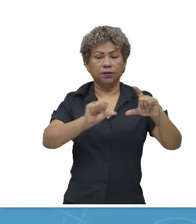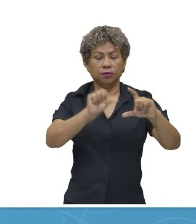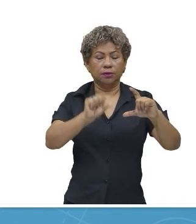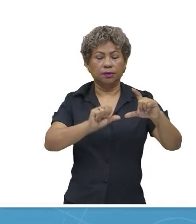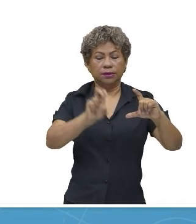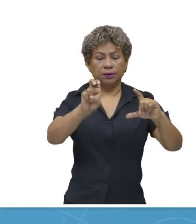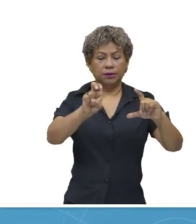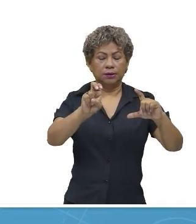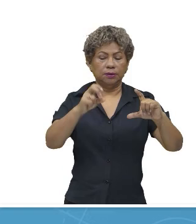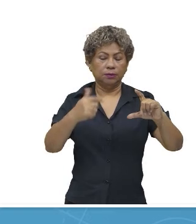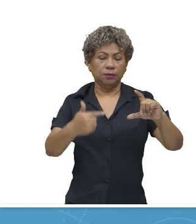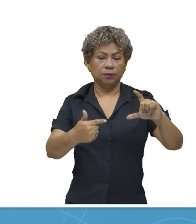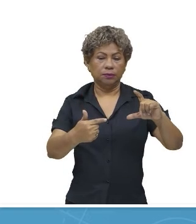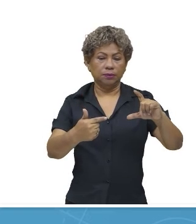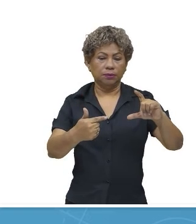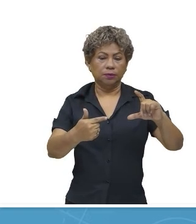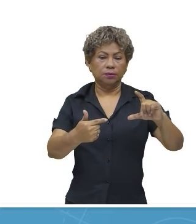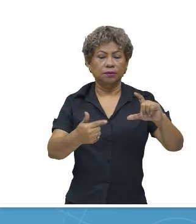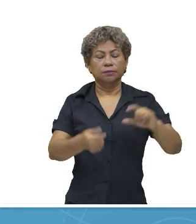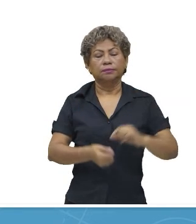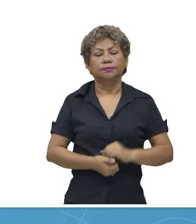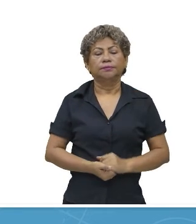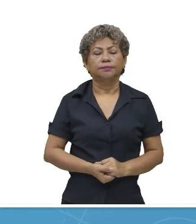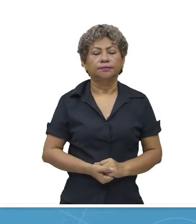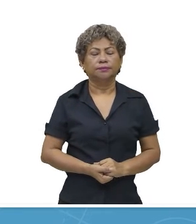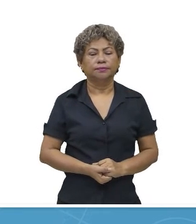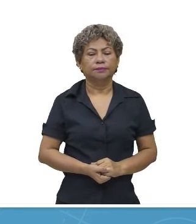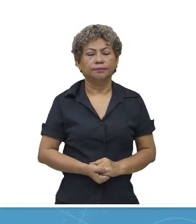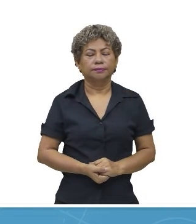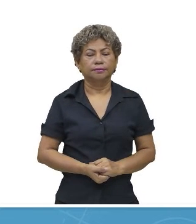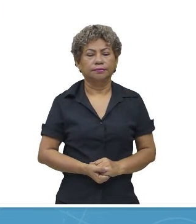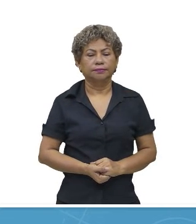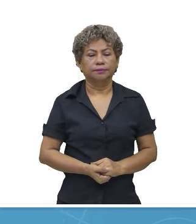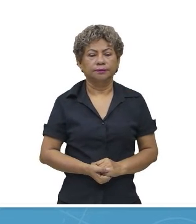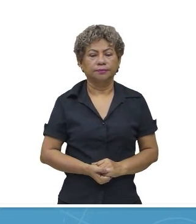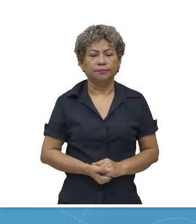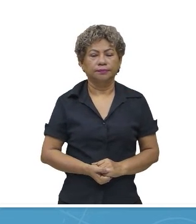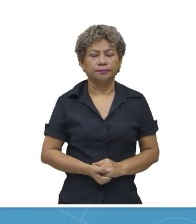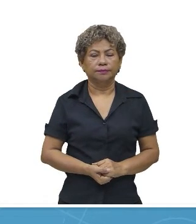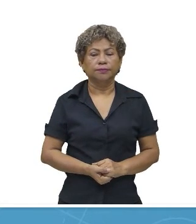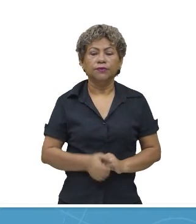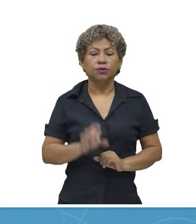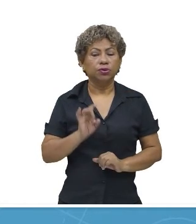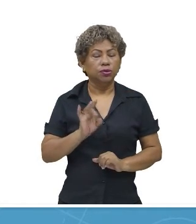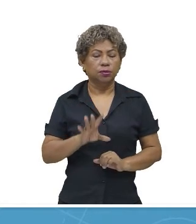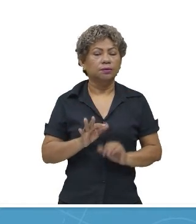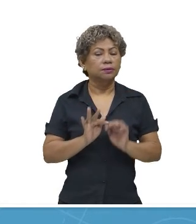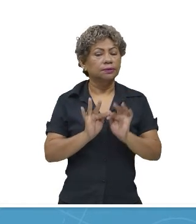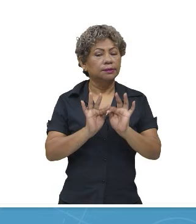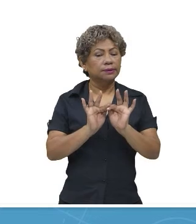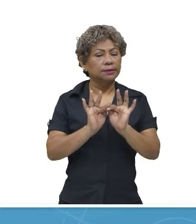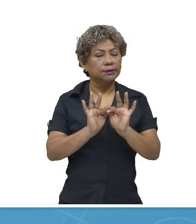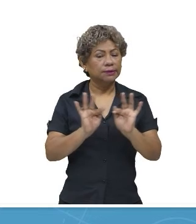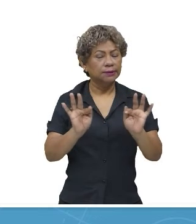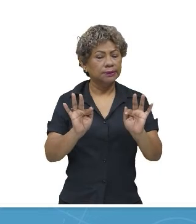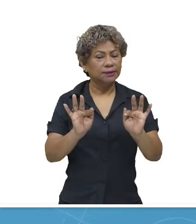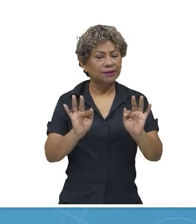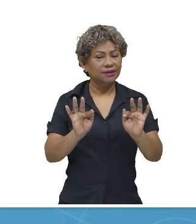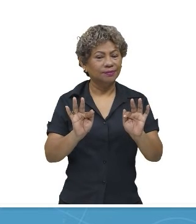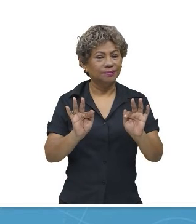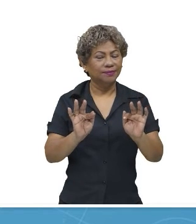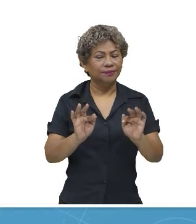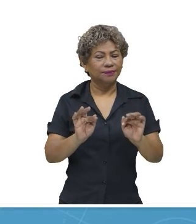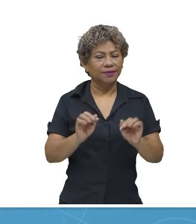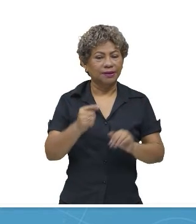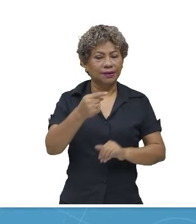5. O 5 agora vai ser o numerador e o 2 vai ser o denominador. E como o expoente era menos